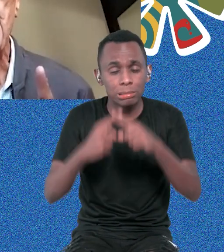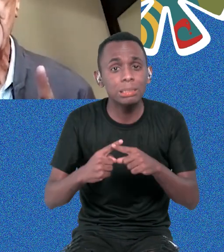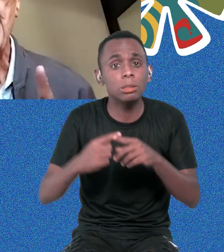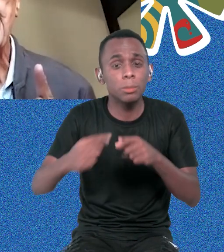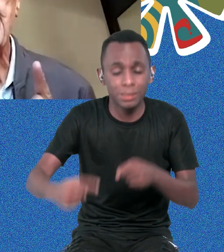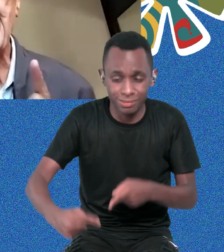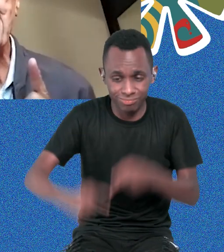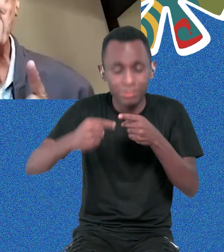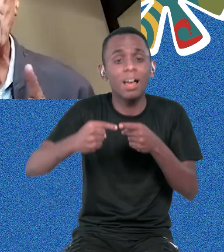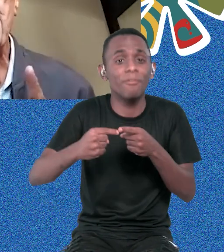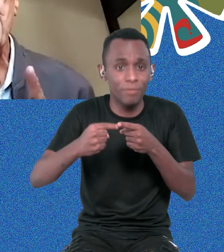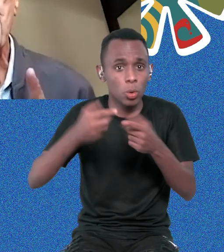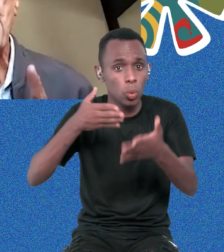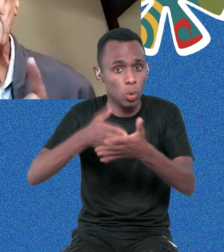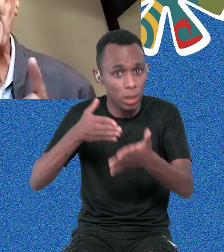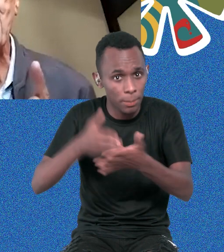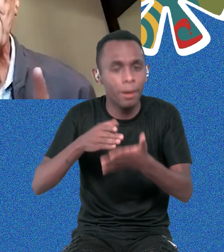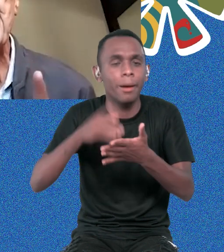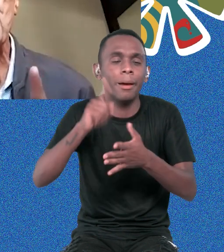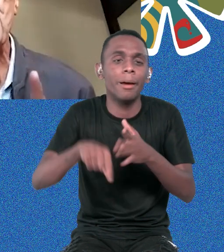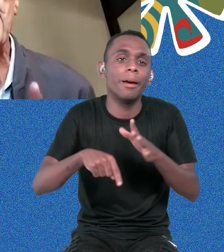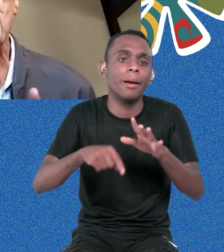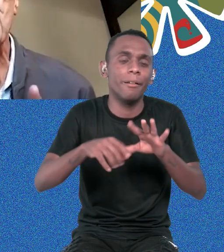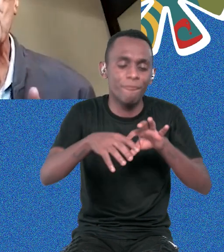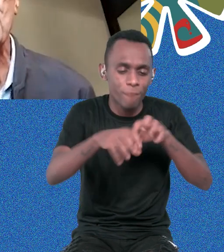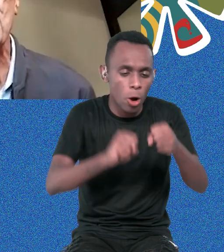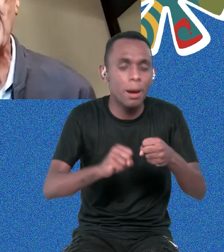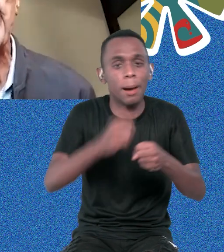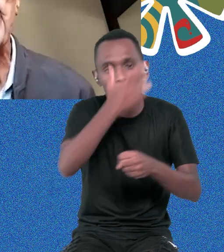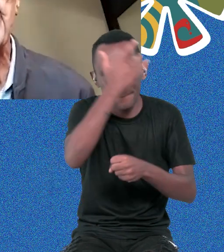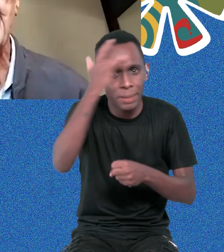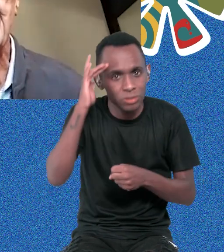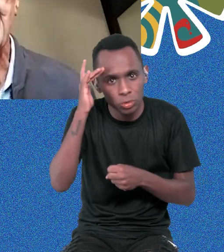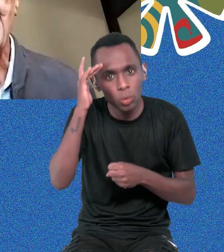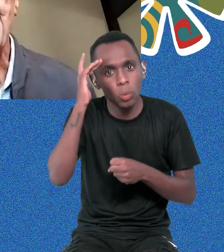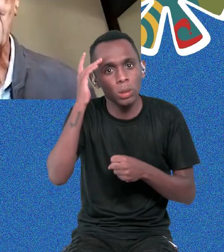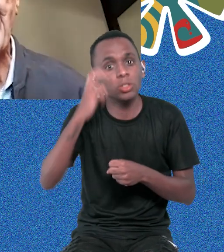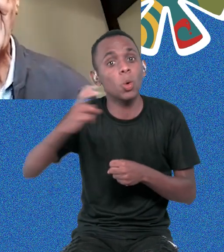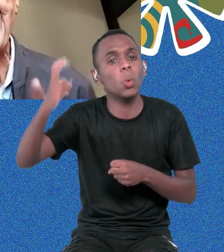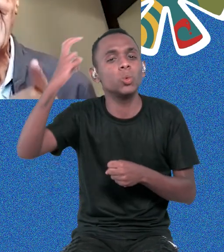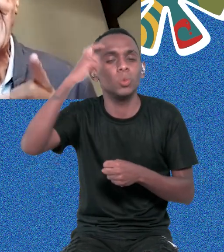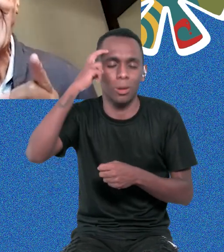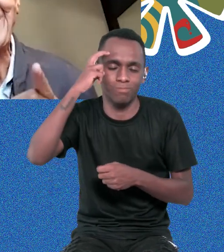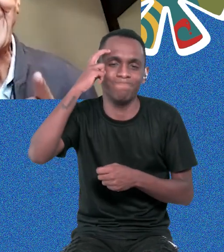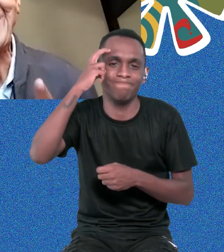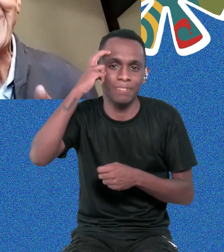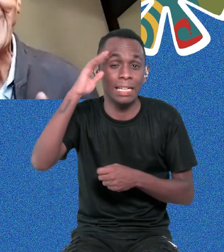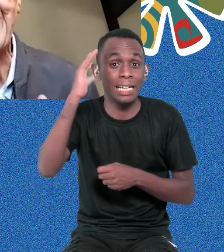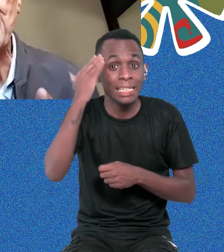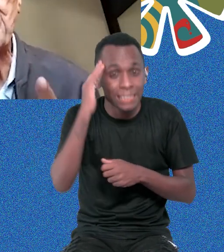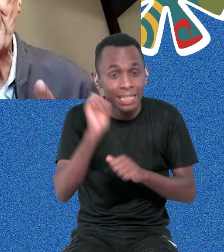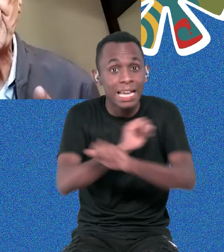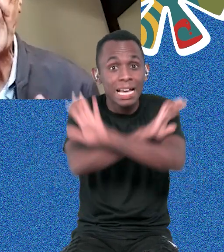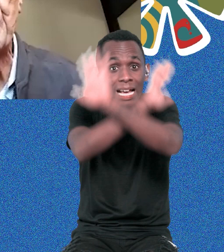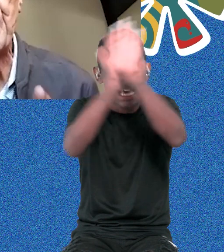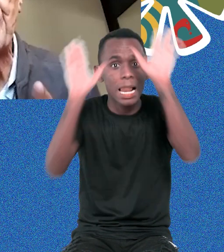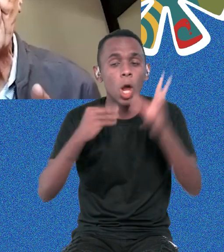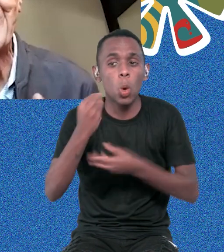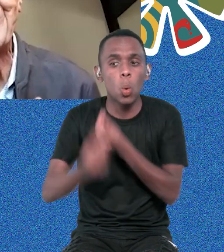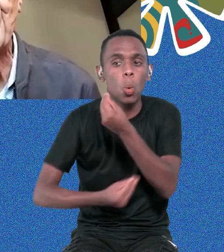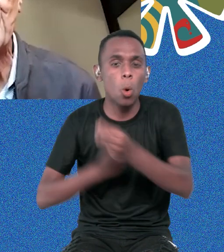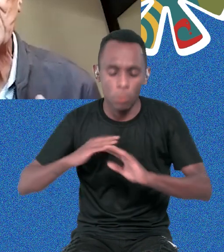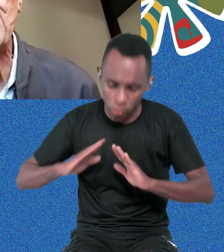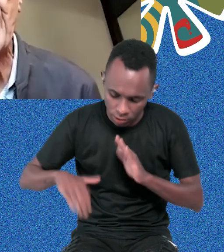pedagógicos sempre foi para formar sujeitos culturais. Para entender os